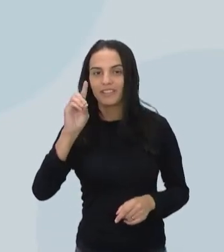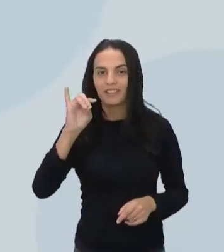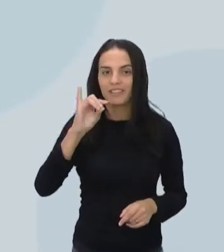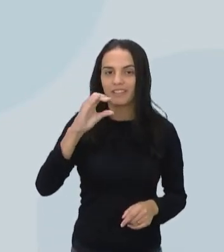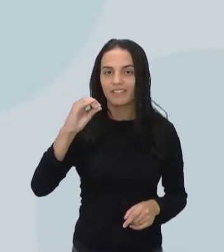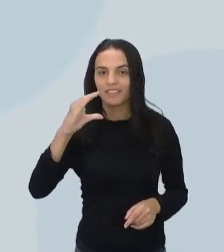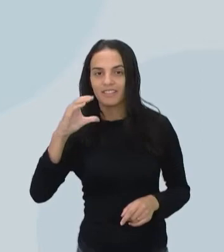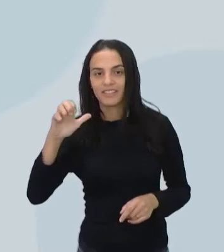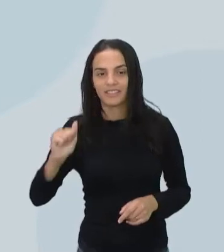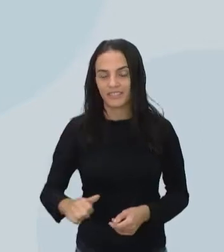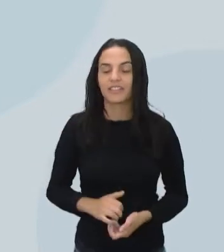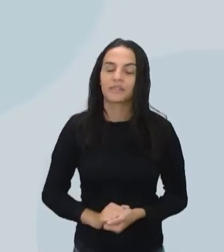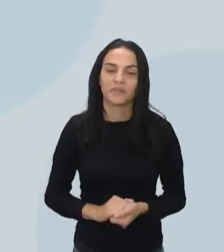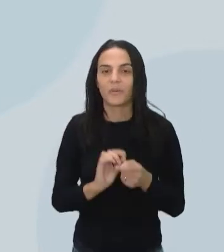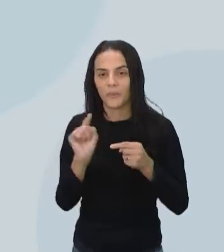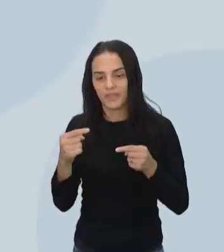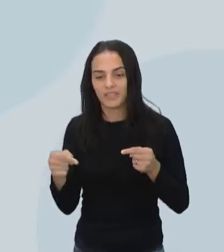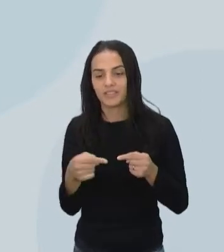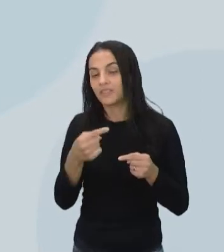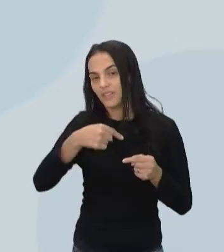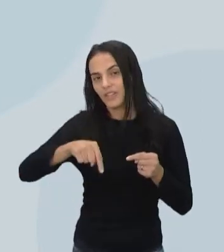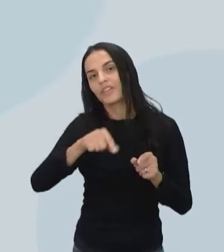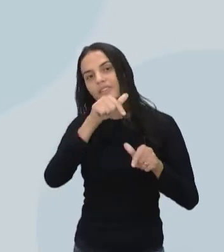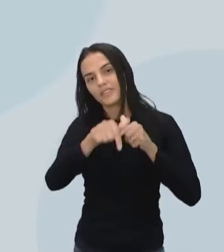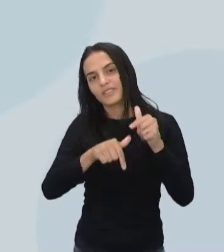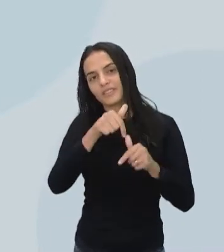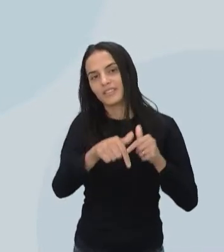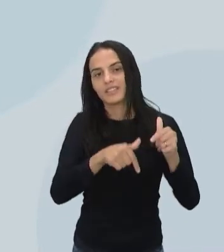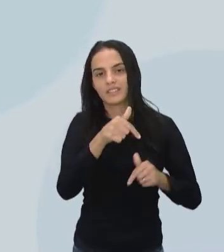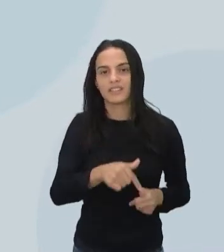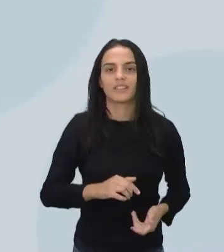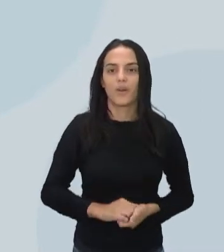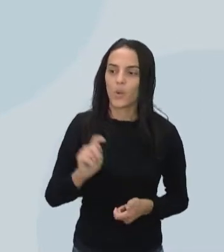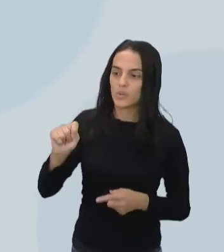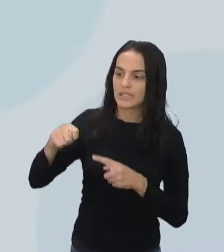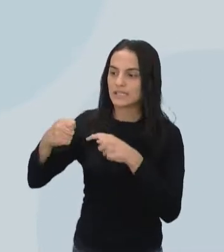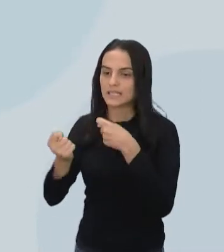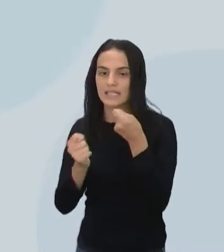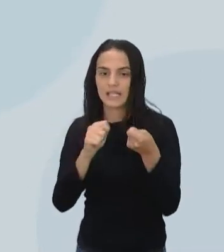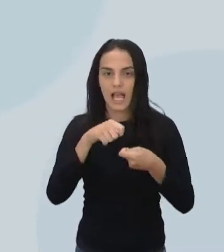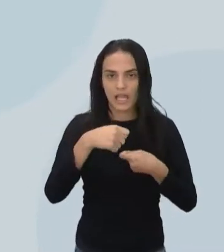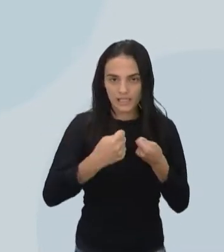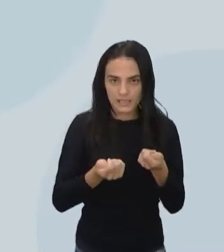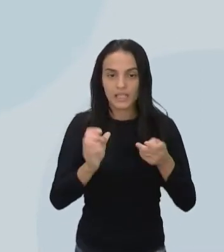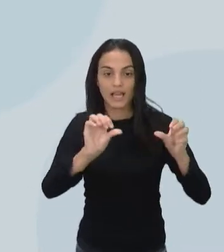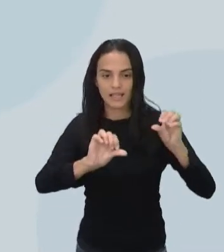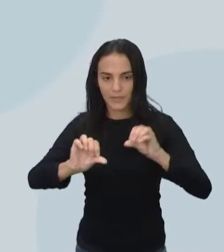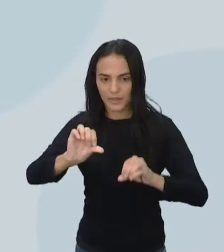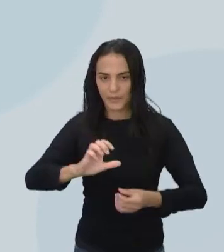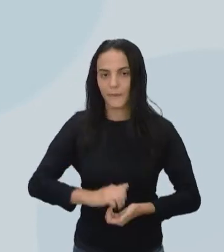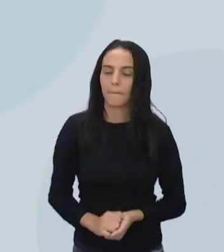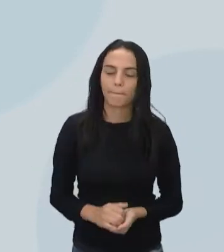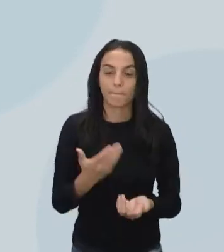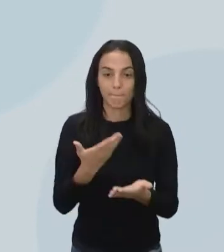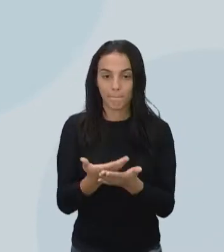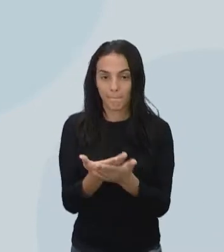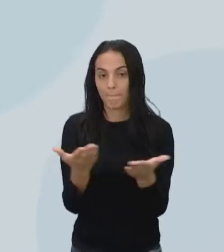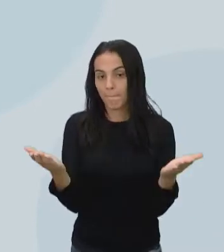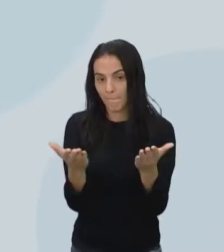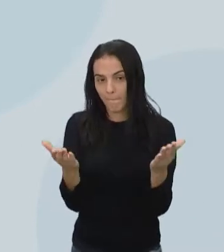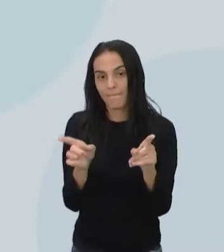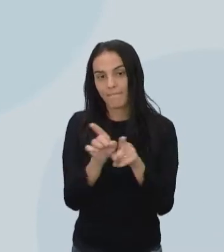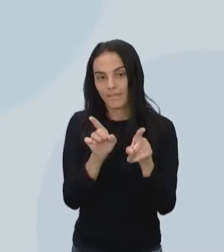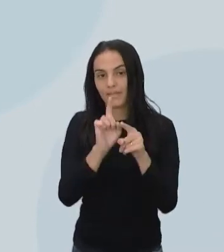um objeto onde nós vamos trabalhar os símbolos dos elementos químicos. A nossa aula de hoje também